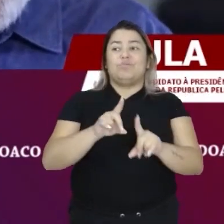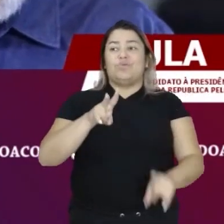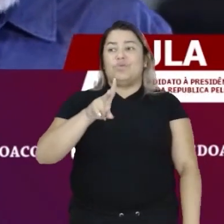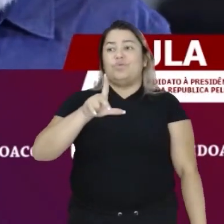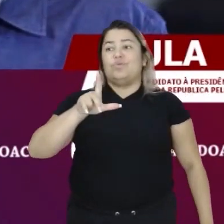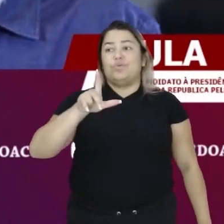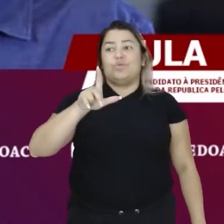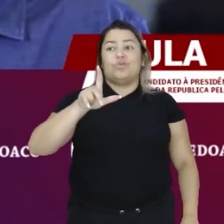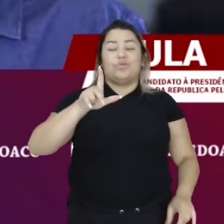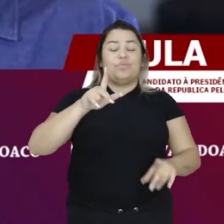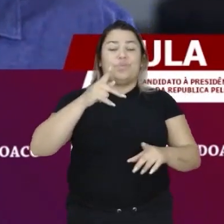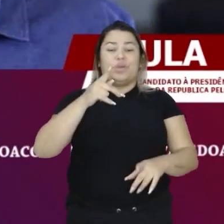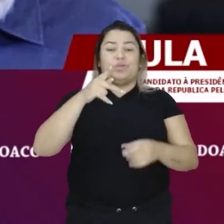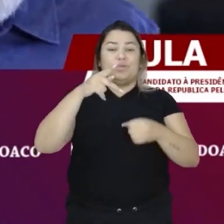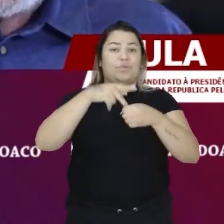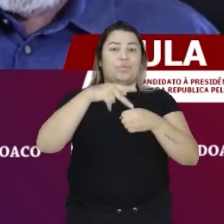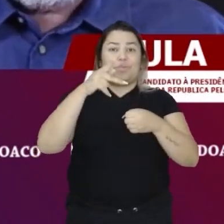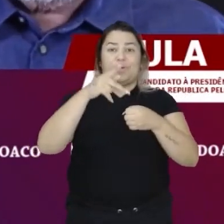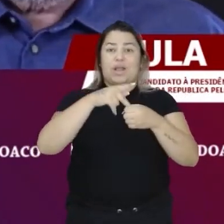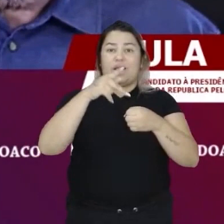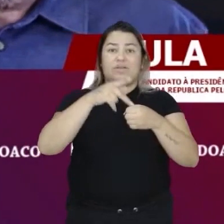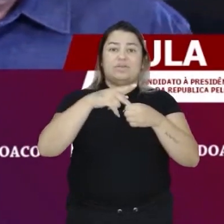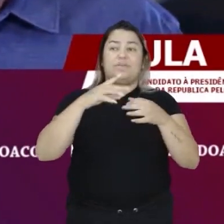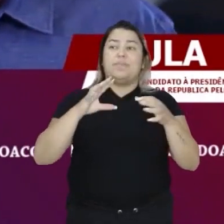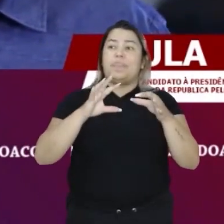da Petrobras e da União poderiam ser